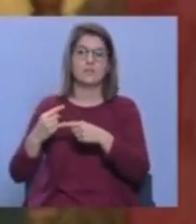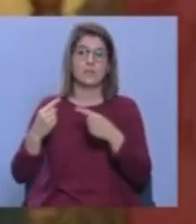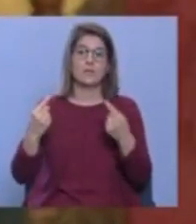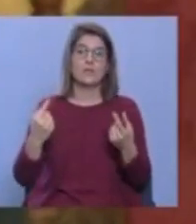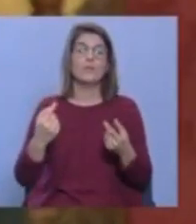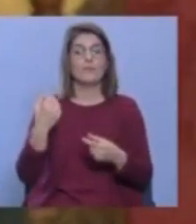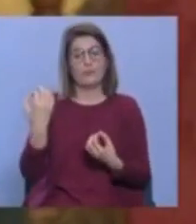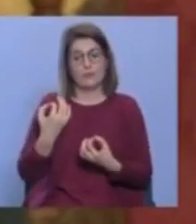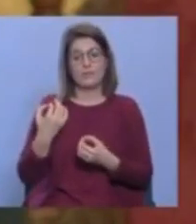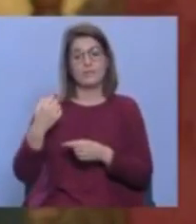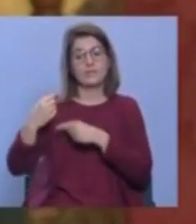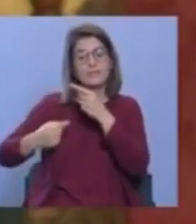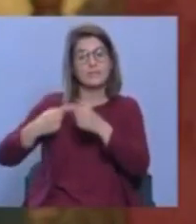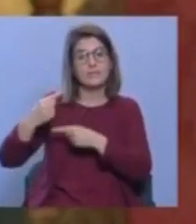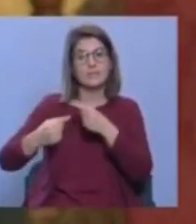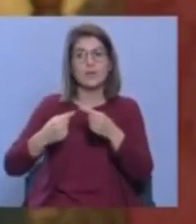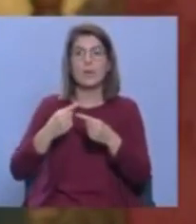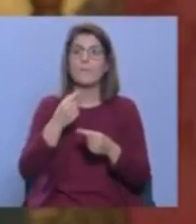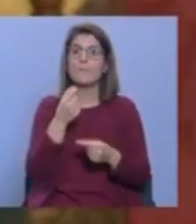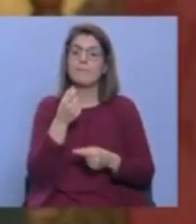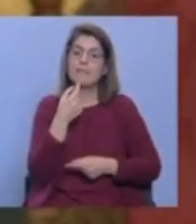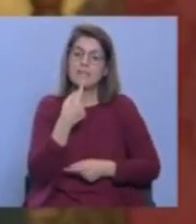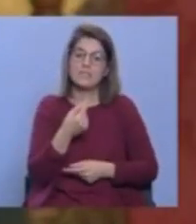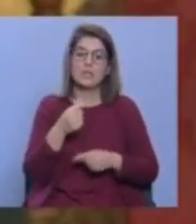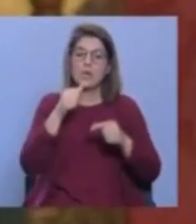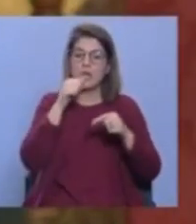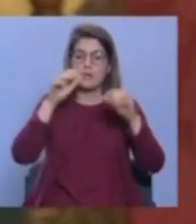levou a tradição a falar-se em dilúvio.